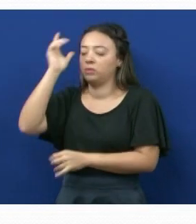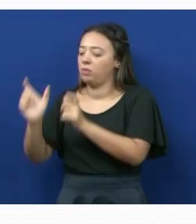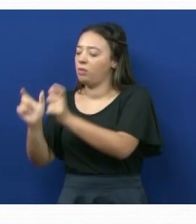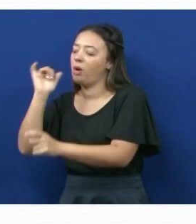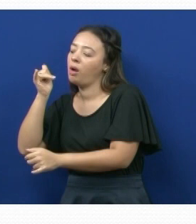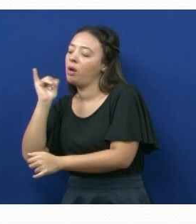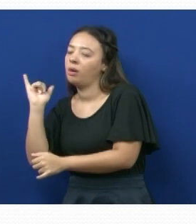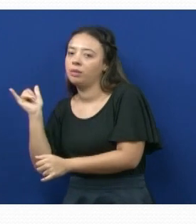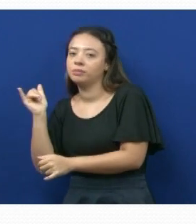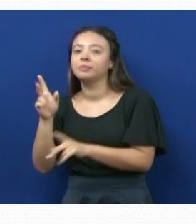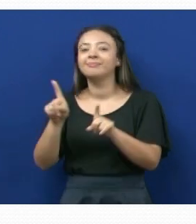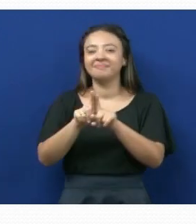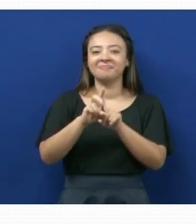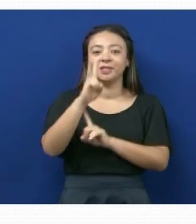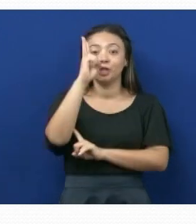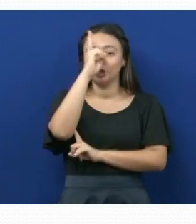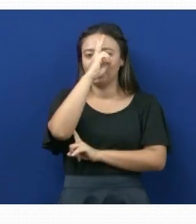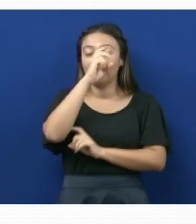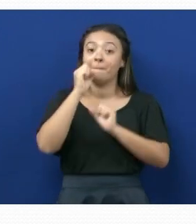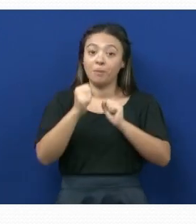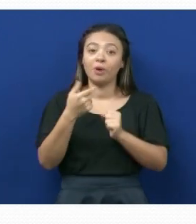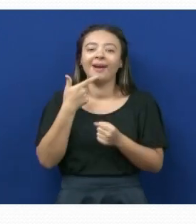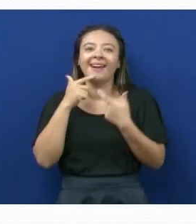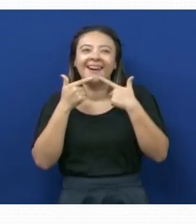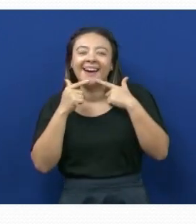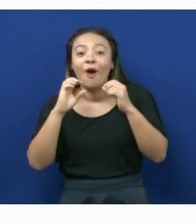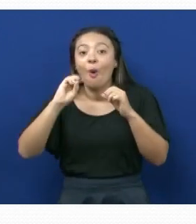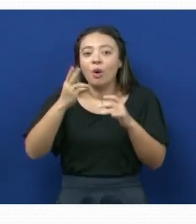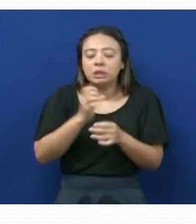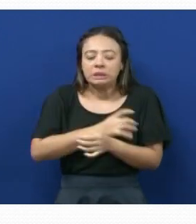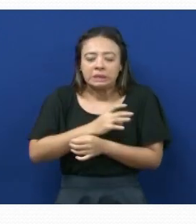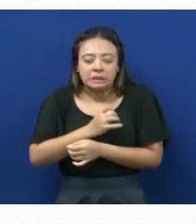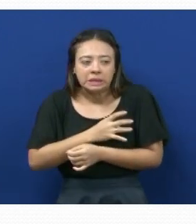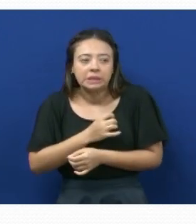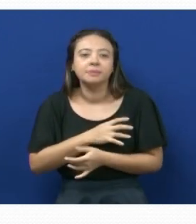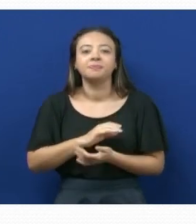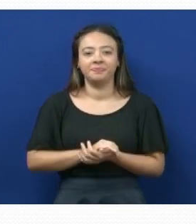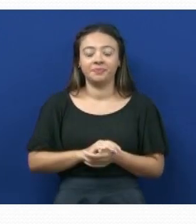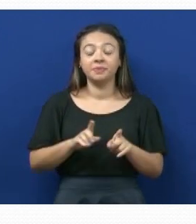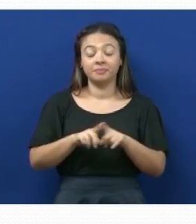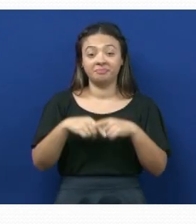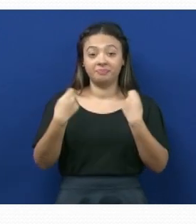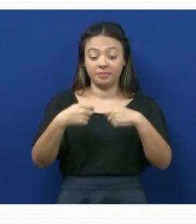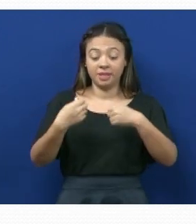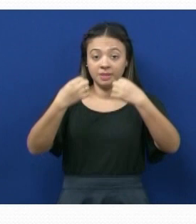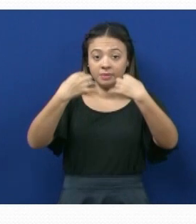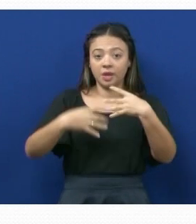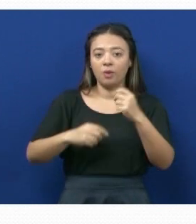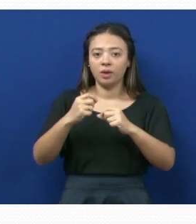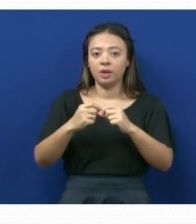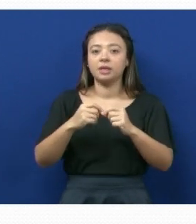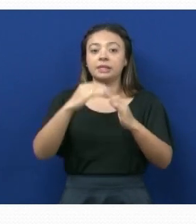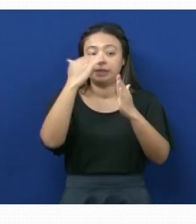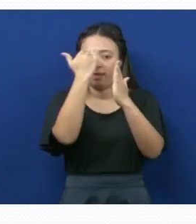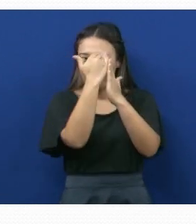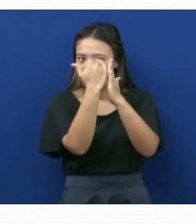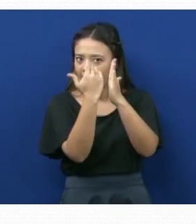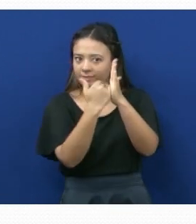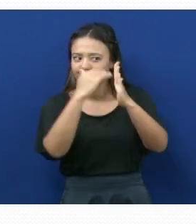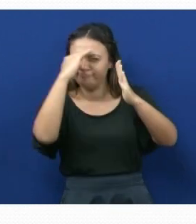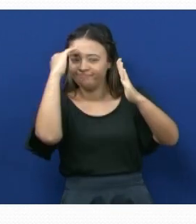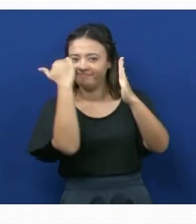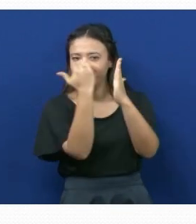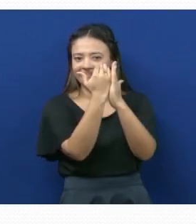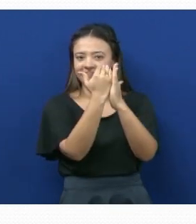São histórias que podem ser engraçadas ou assustadoras. Devem ser contadas obedecendo a algumas regrinhas. Para ser